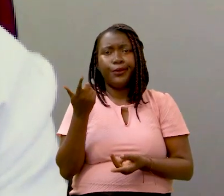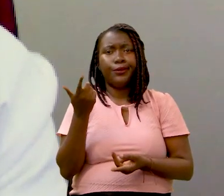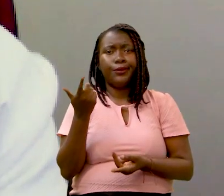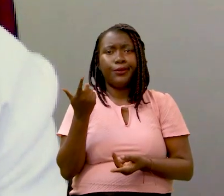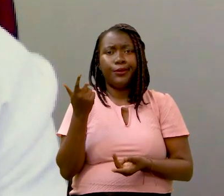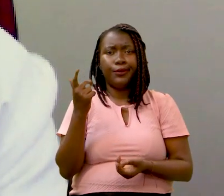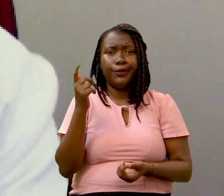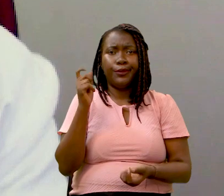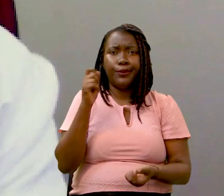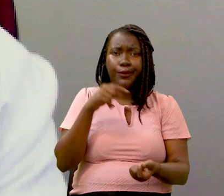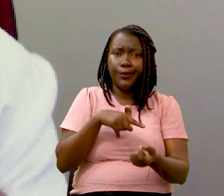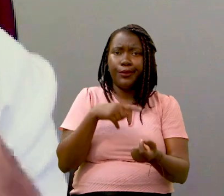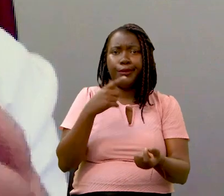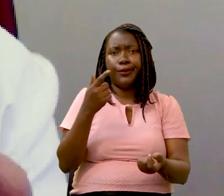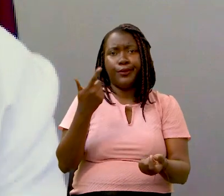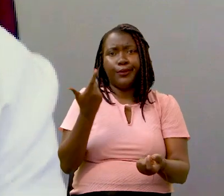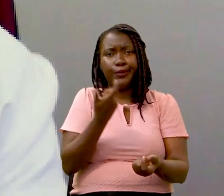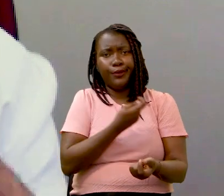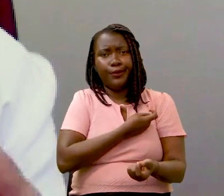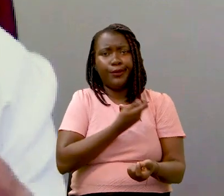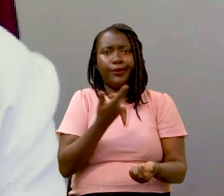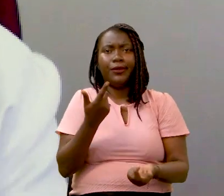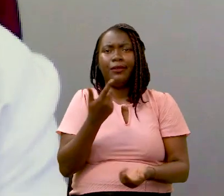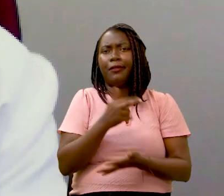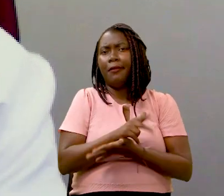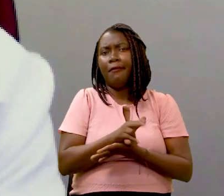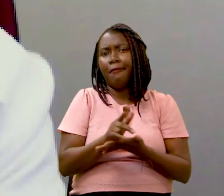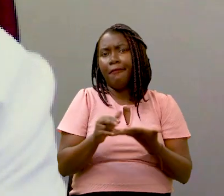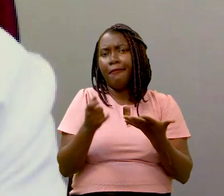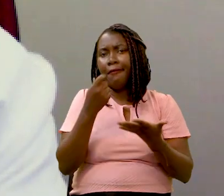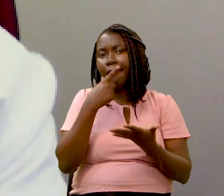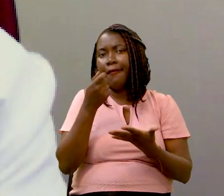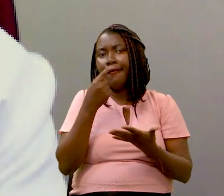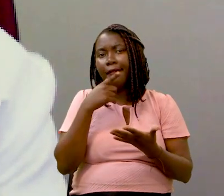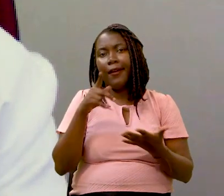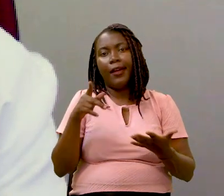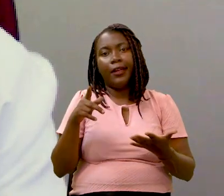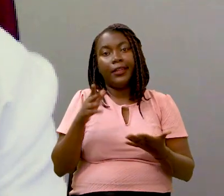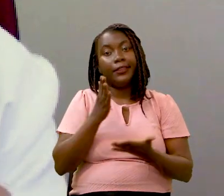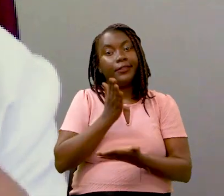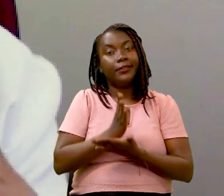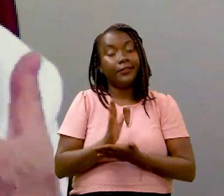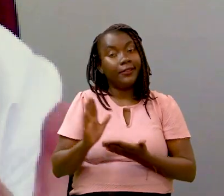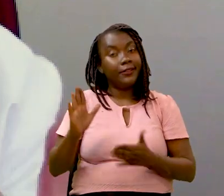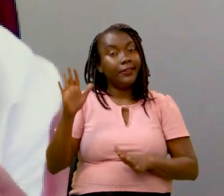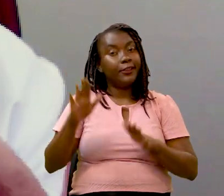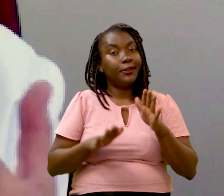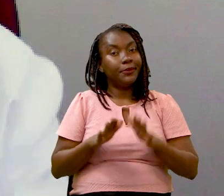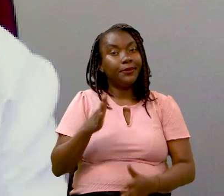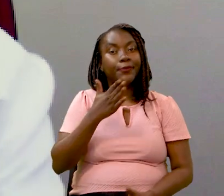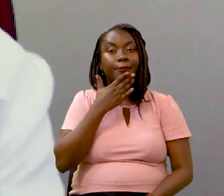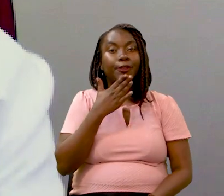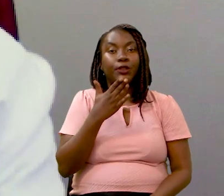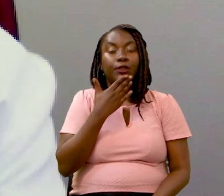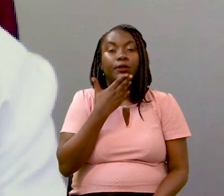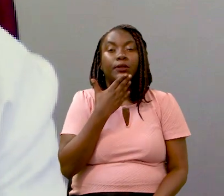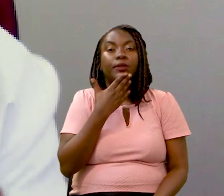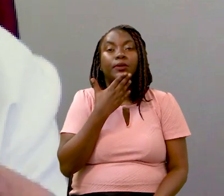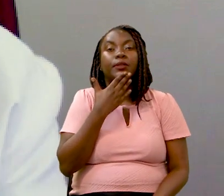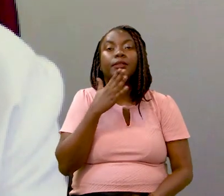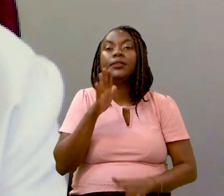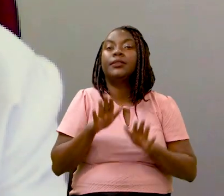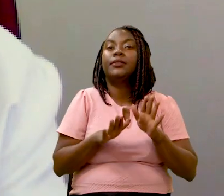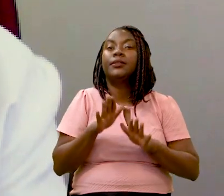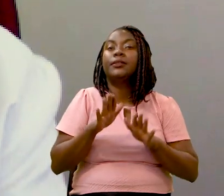oral, endovenoso, infusão, enfim, vários medicamentos que são escolhidos dependendo do tipo de